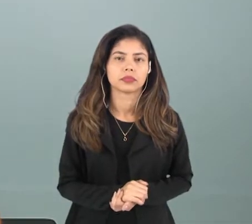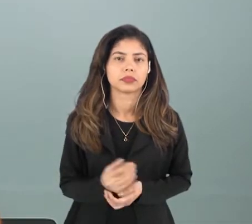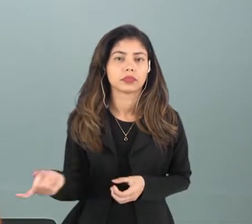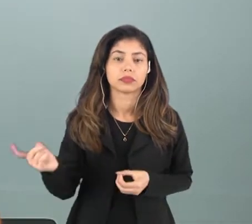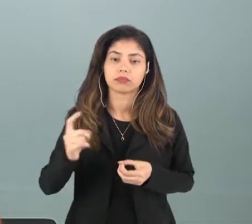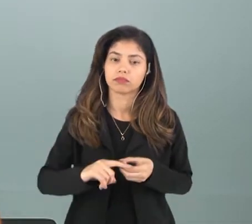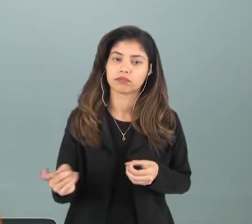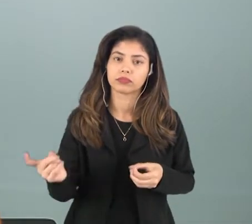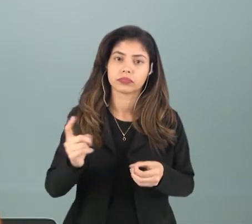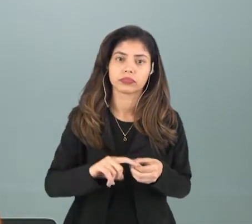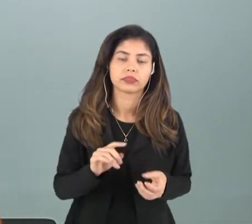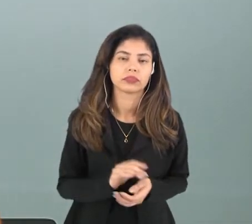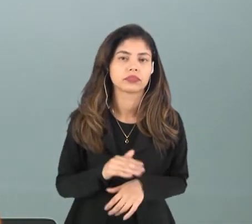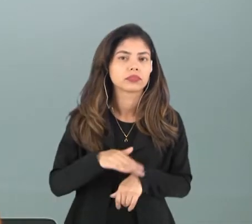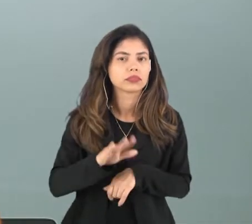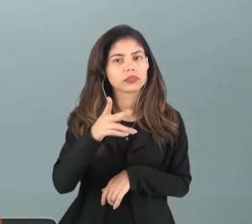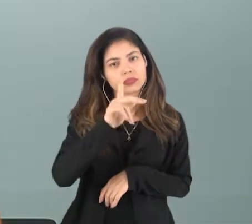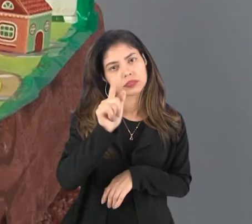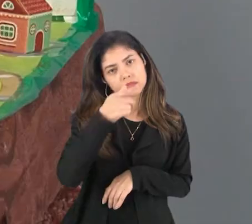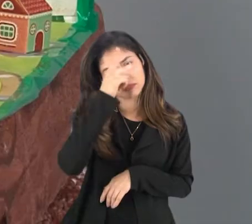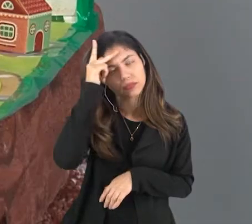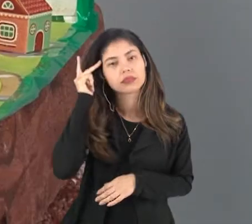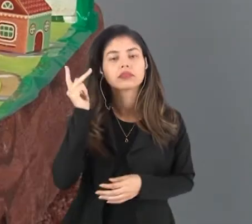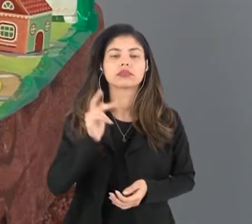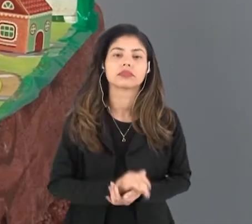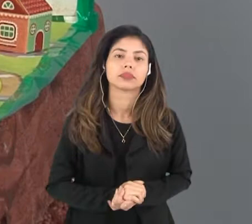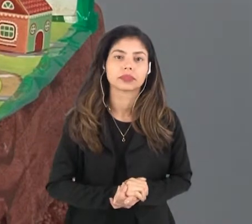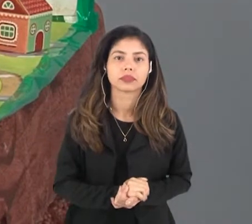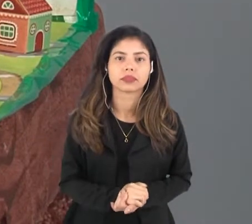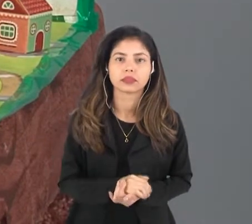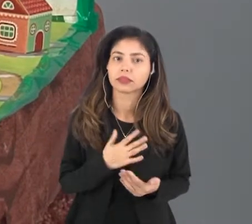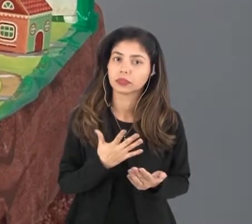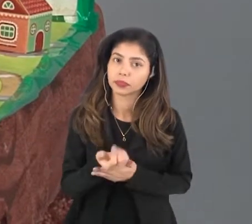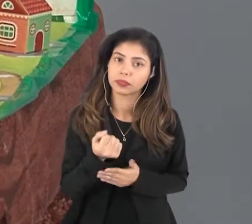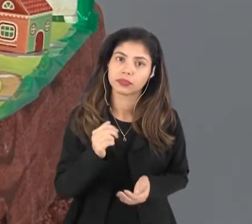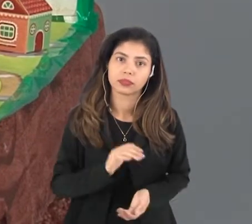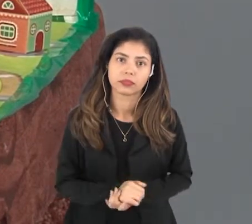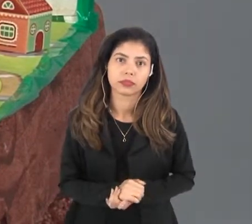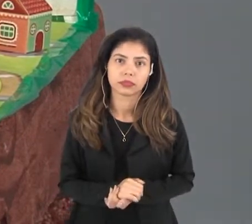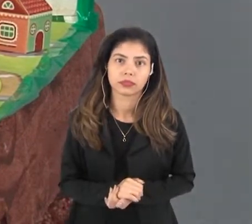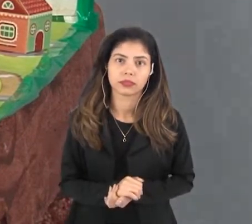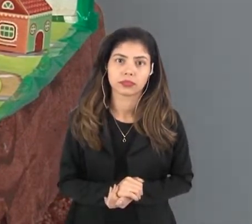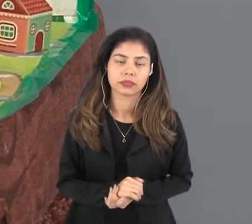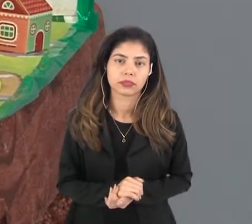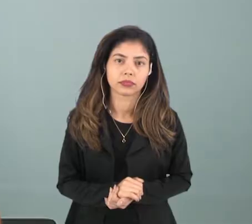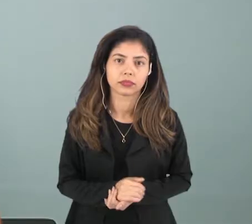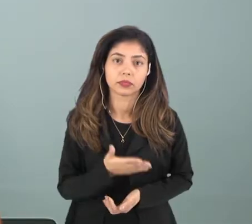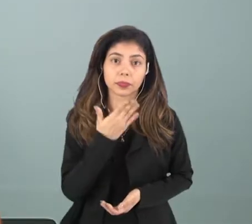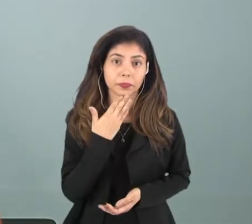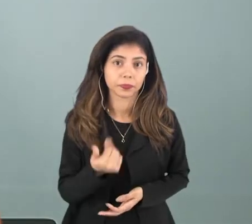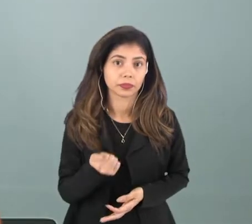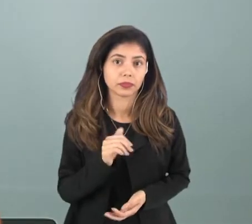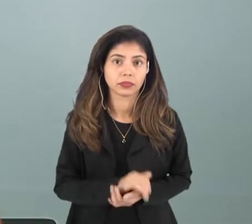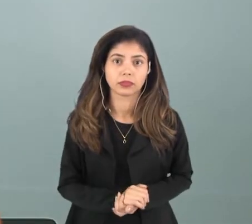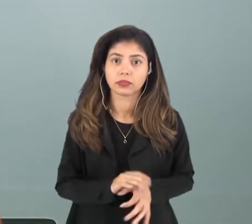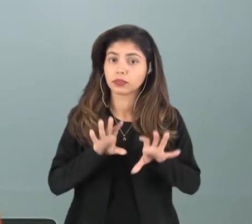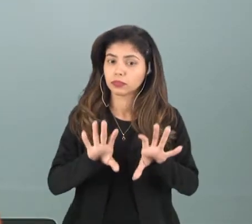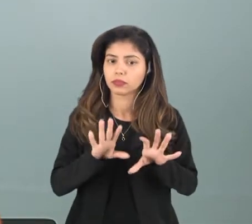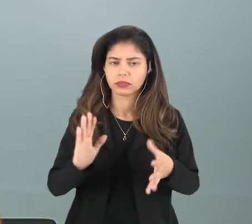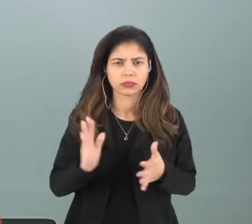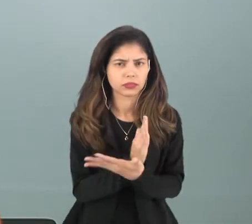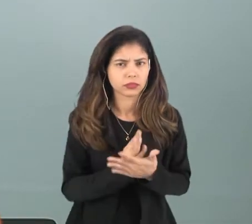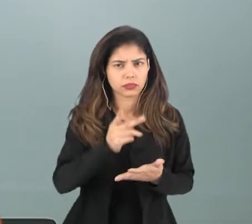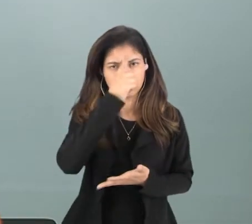vindo mais outras pessoas também em busca de emprego, em busca de melhorias, e foram ficando